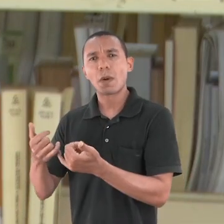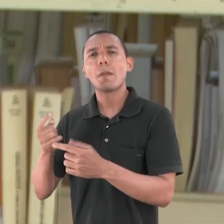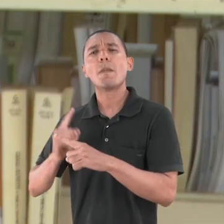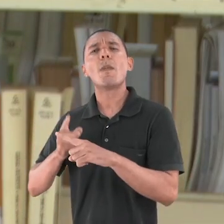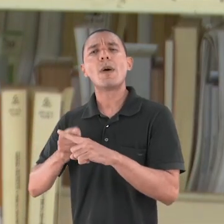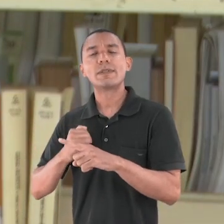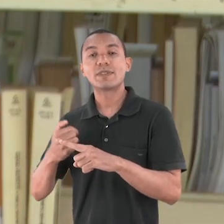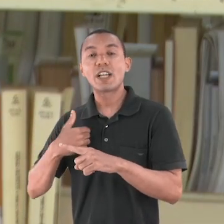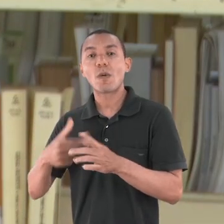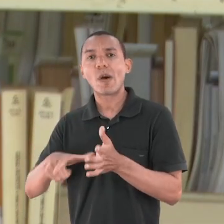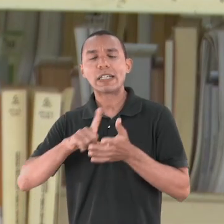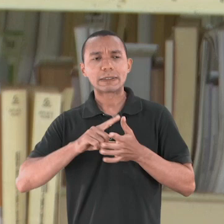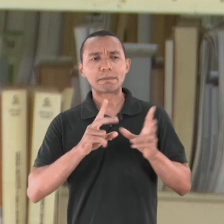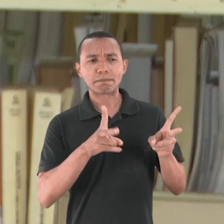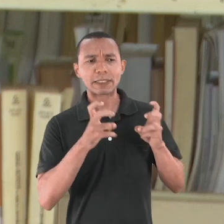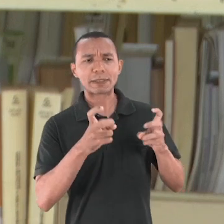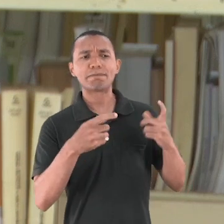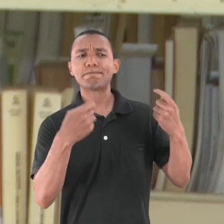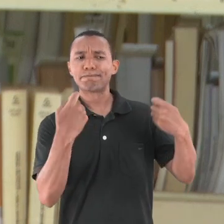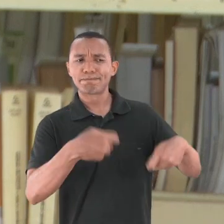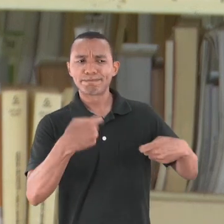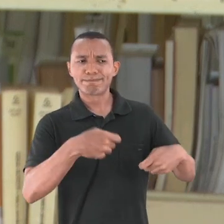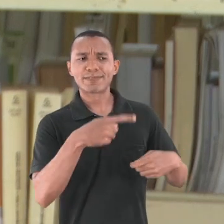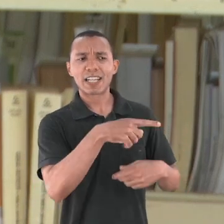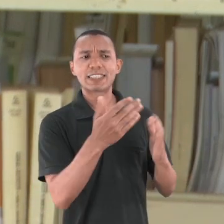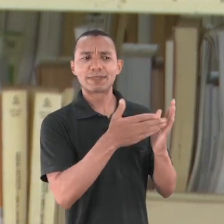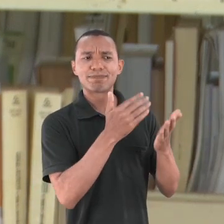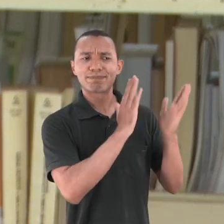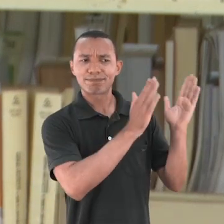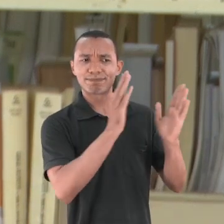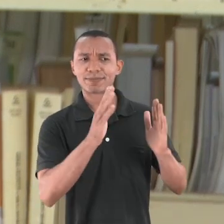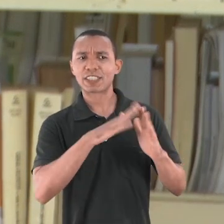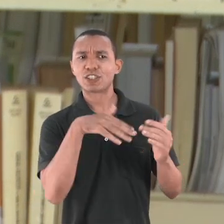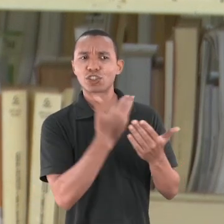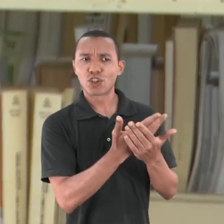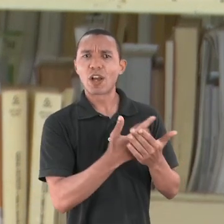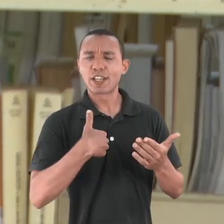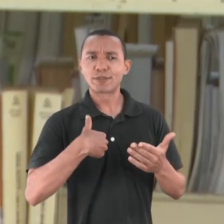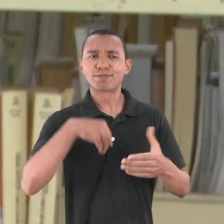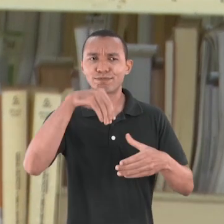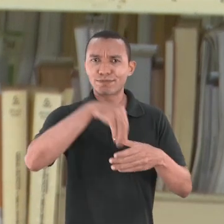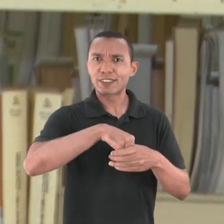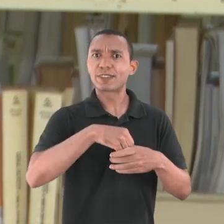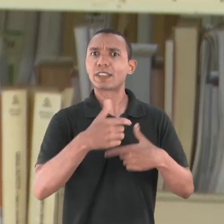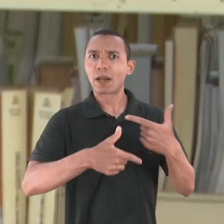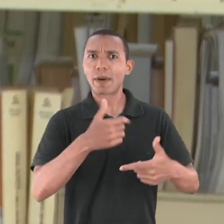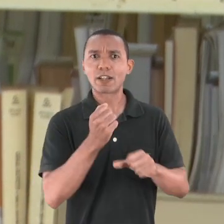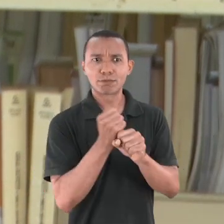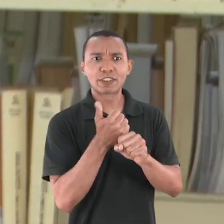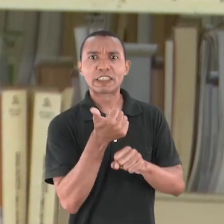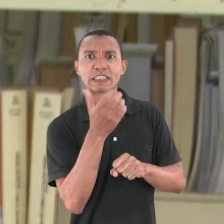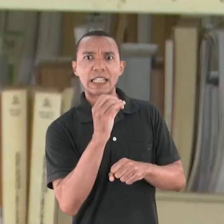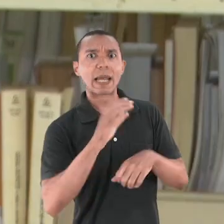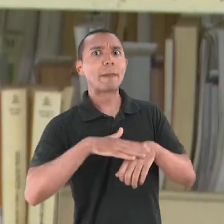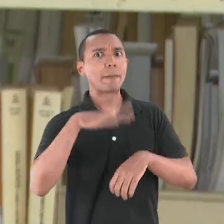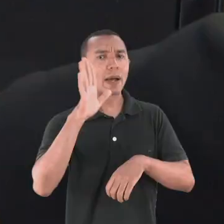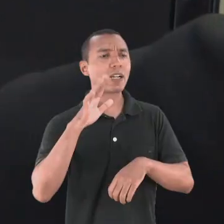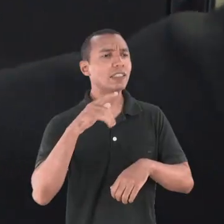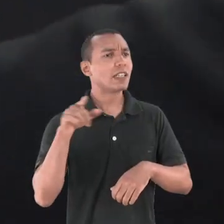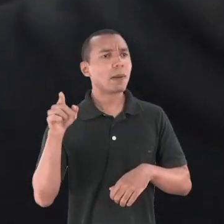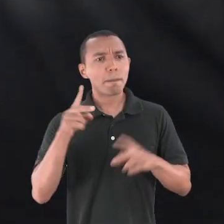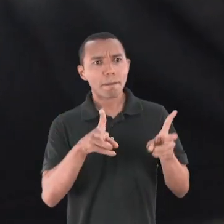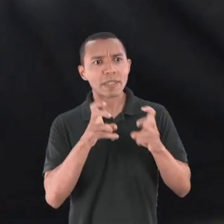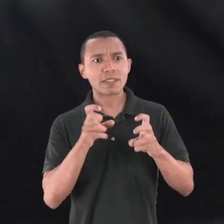desenvolvimento desse jogo, foi uma necessidade que eu encontrei dentro da biblioteca escolar, que eu já trabalho há mais de 10 anos.